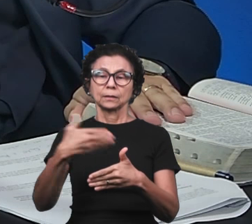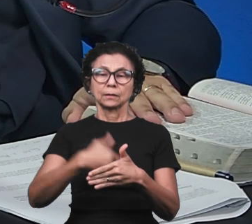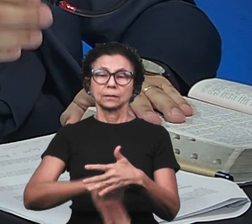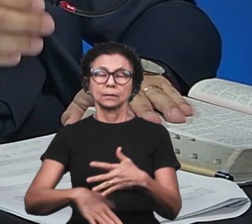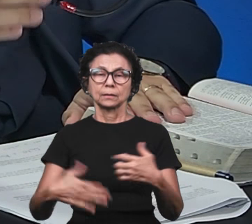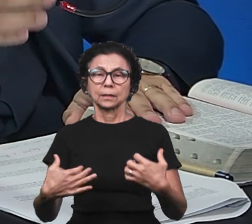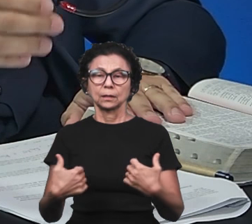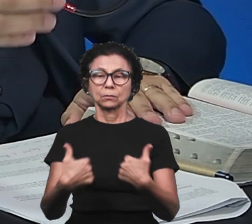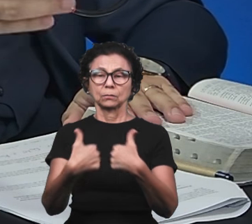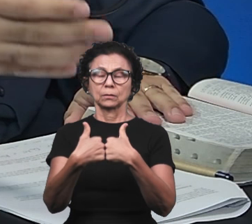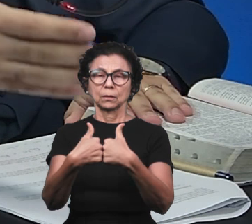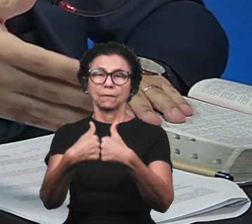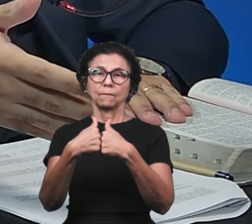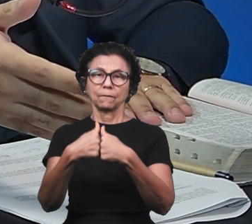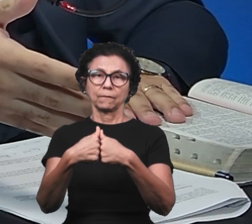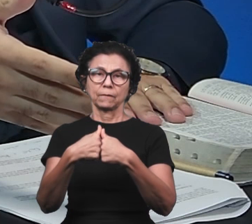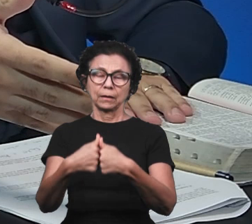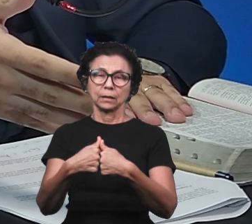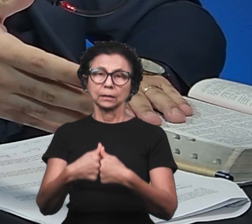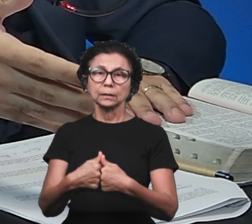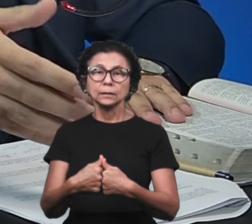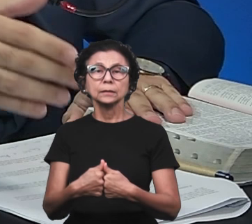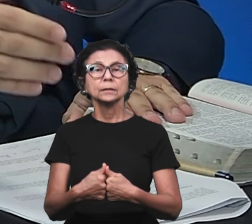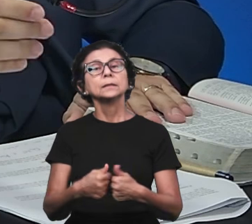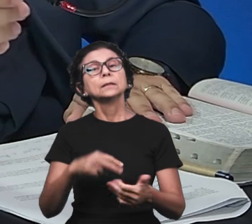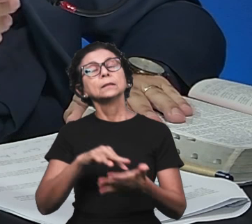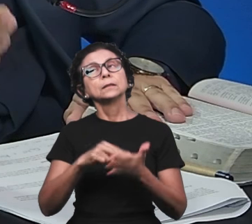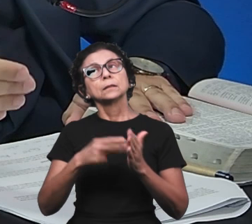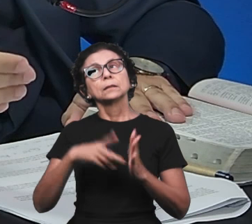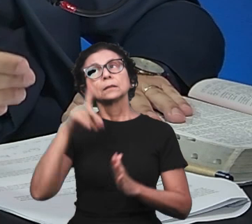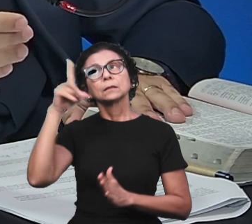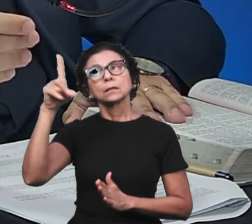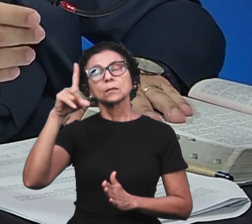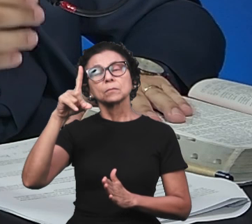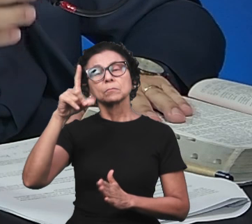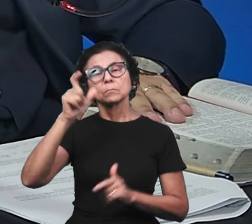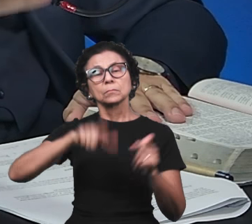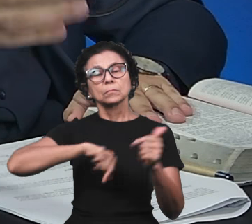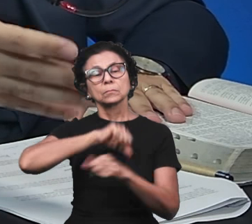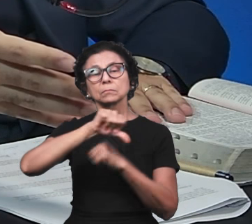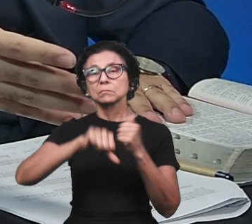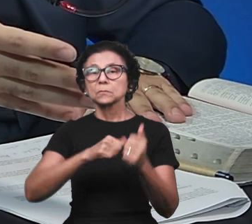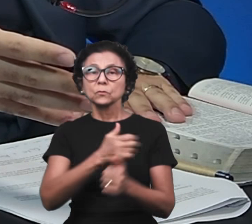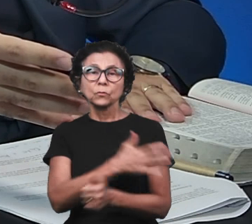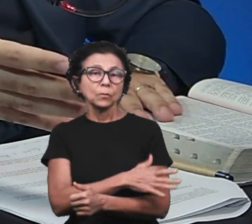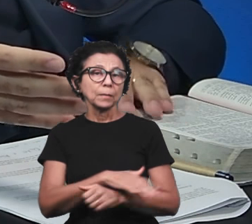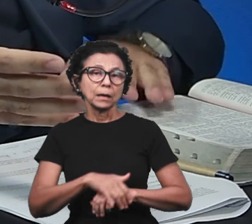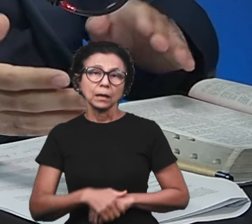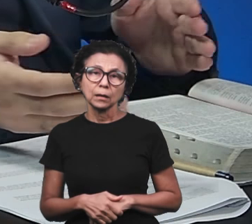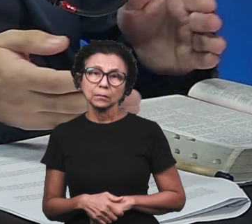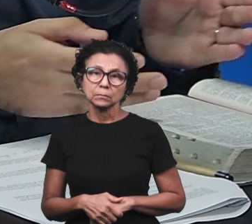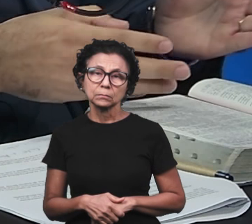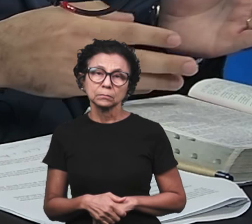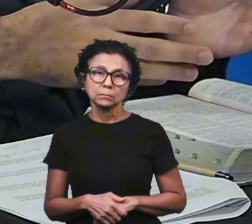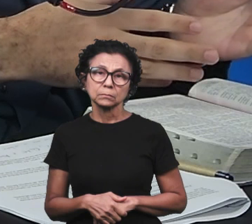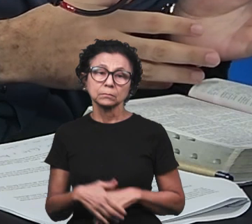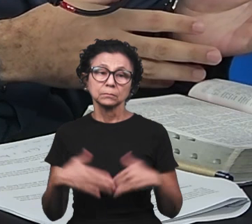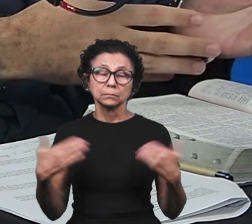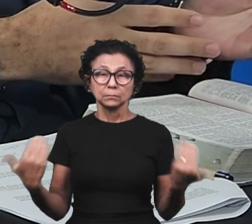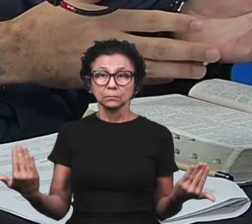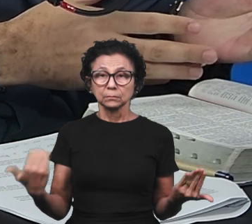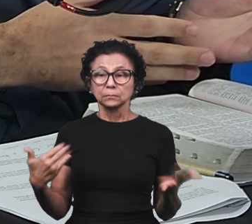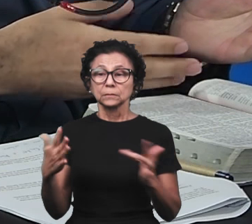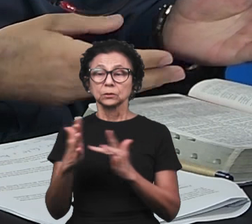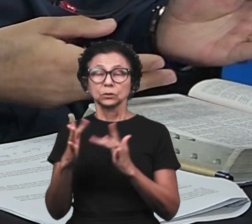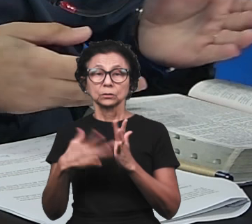pode transformar vidas e histórias e vivificar aquilo que outrora estava morto. Tal como Jesus,